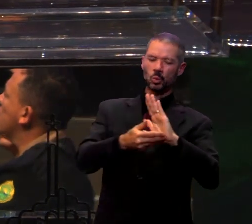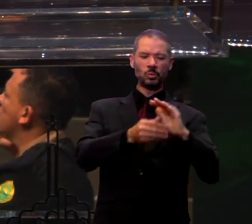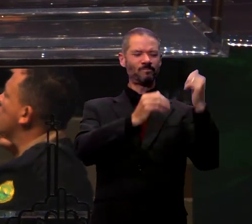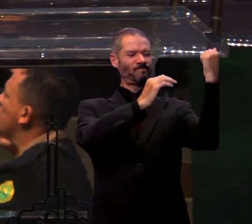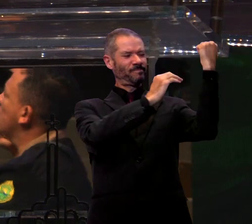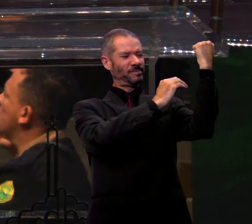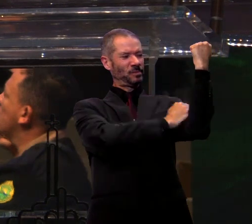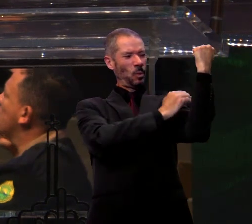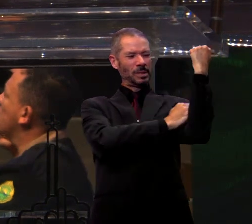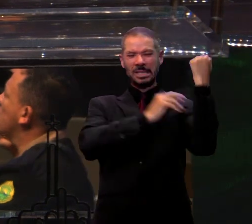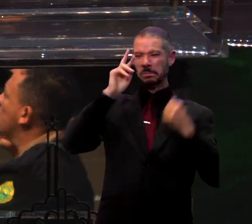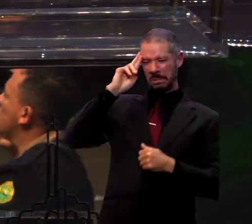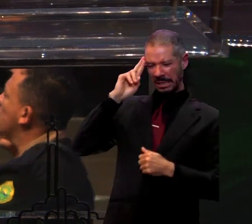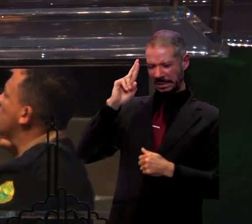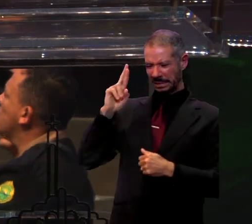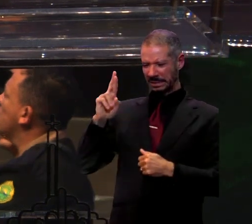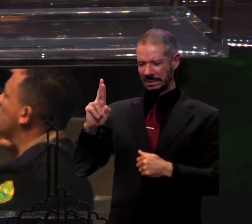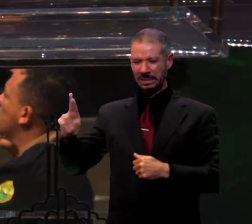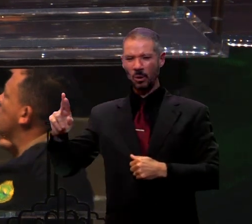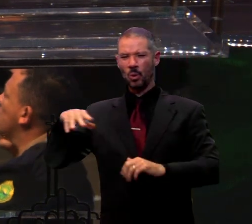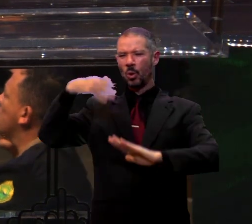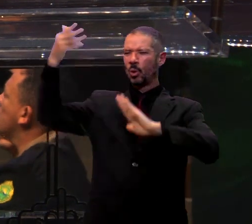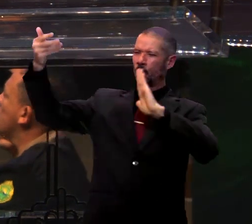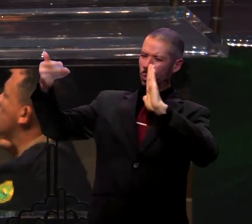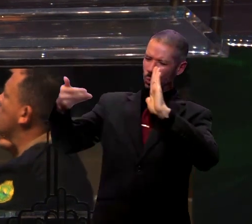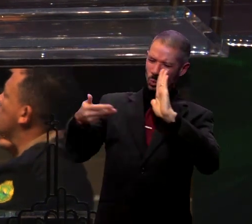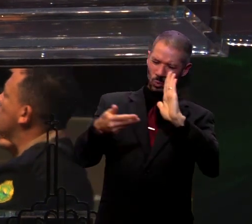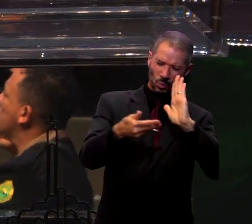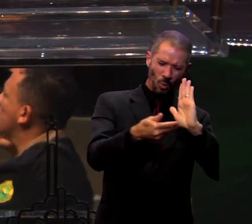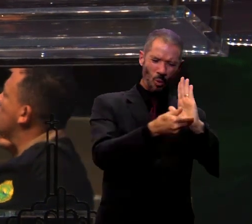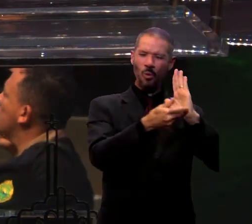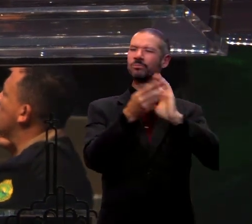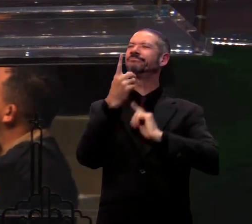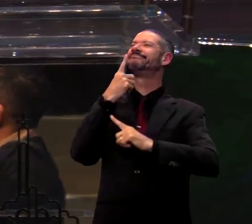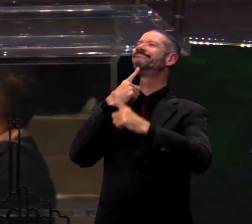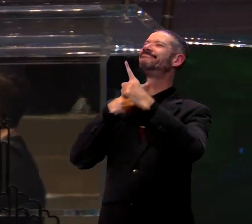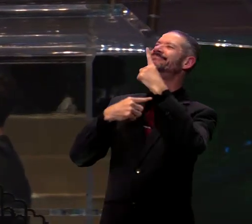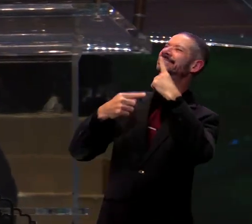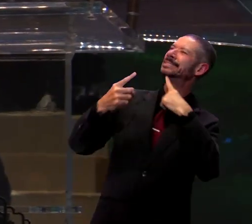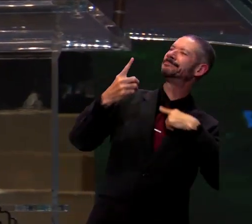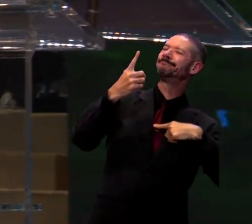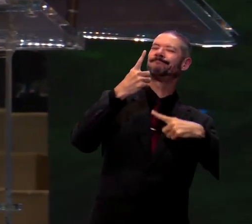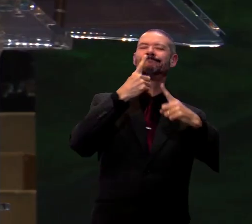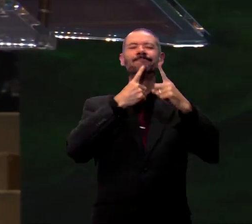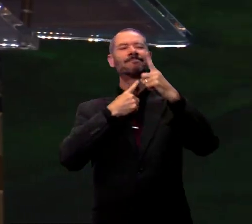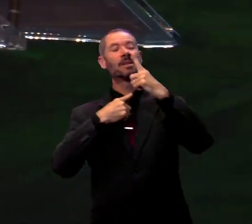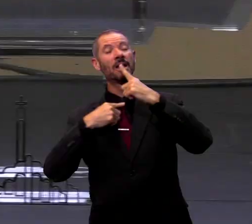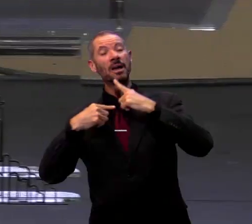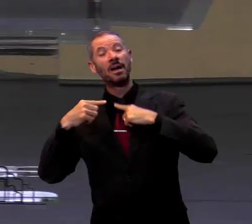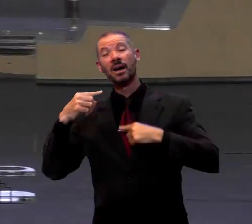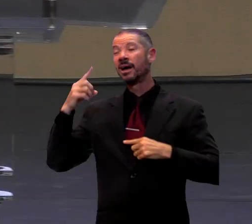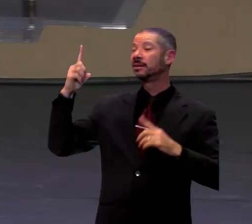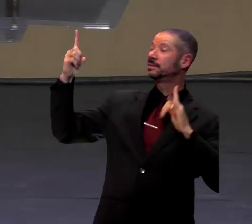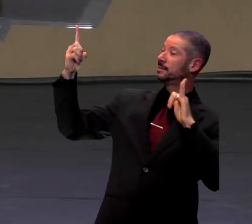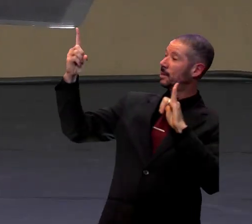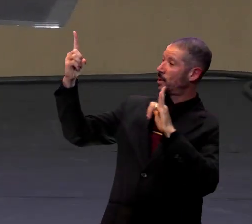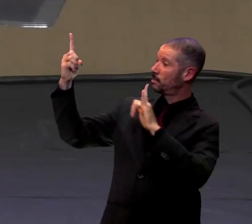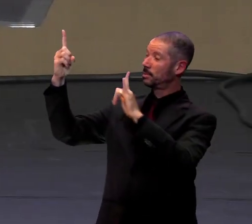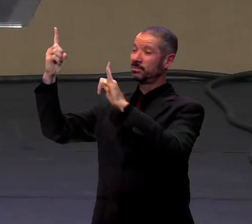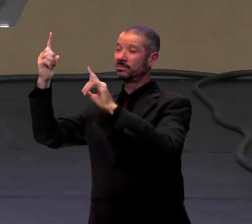força e razão, com todo o seu desejar. Ame ao